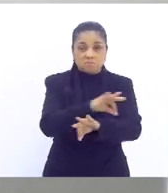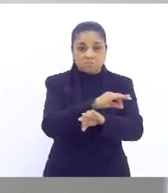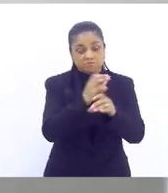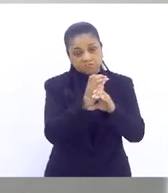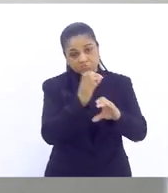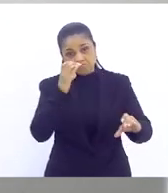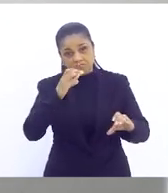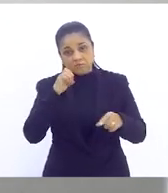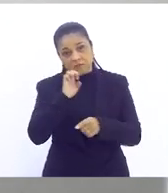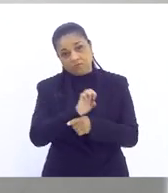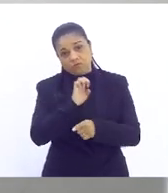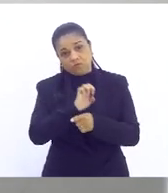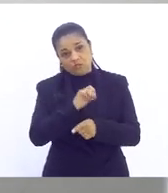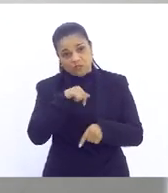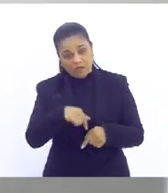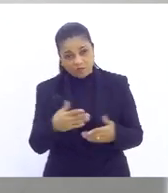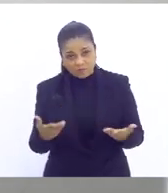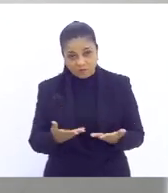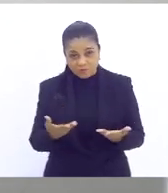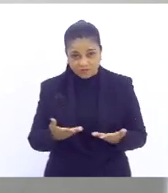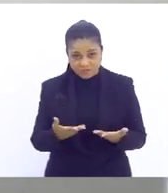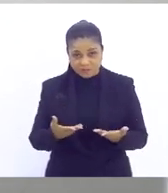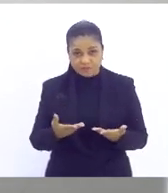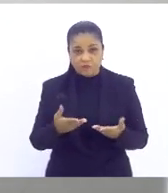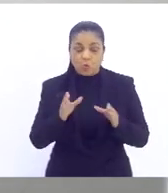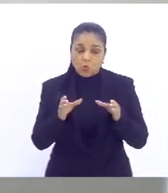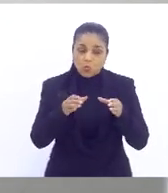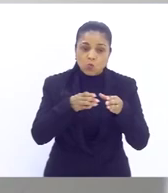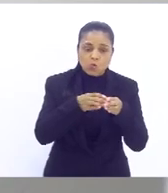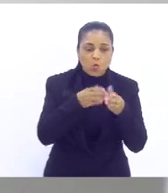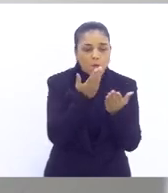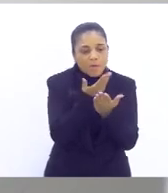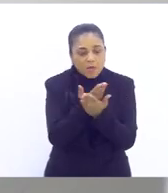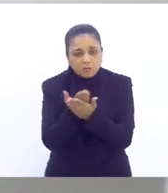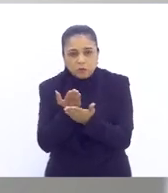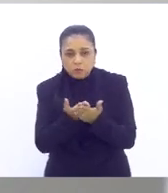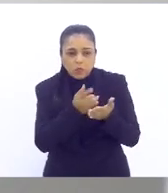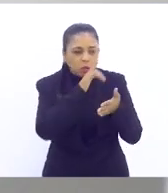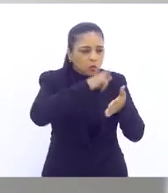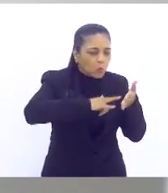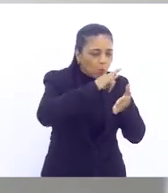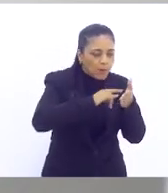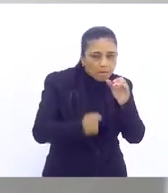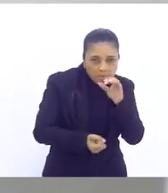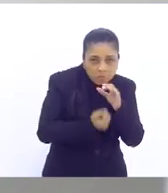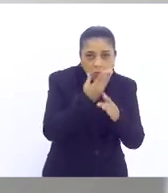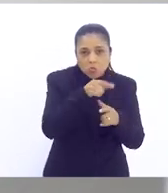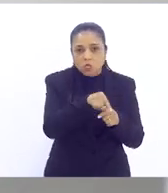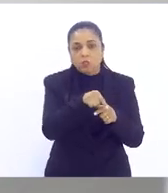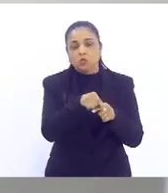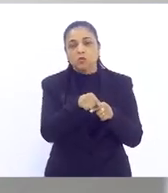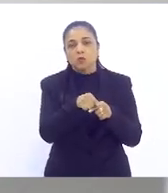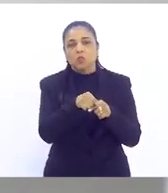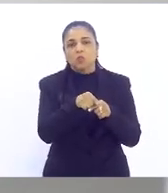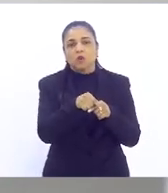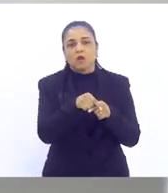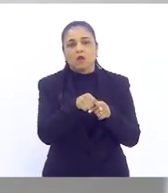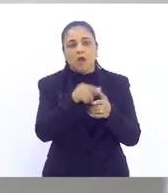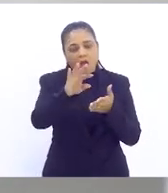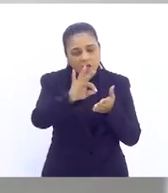desse estado a gente Faria Faria um grupo aí para estudar esse documento e esse documento